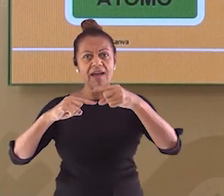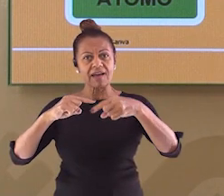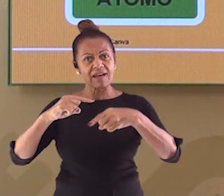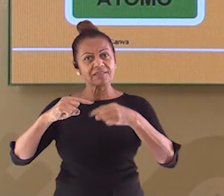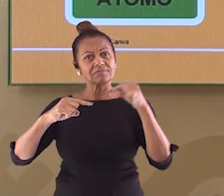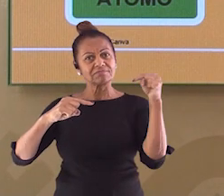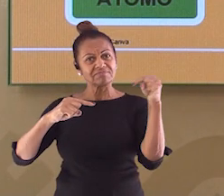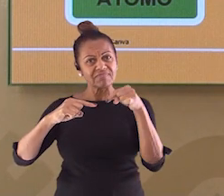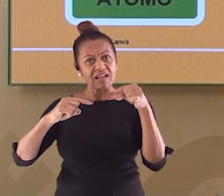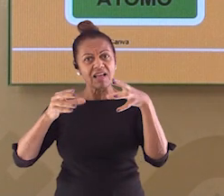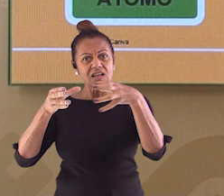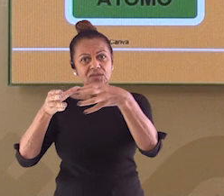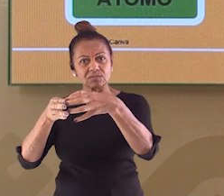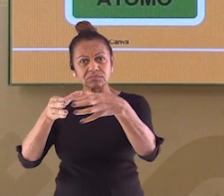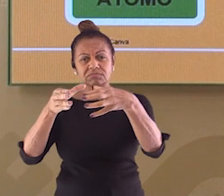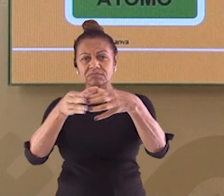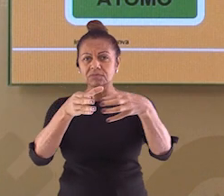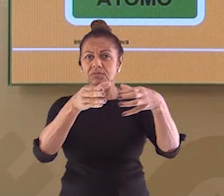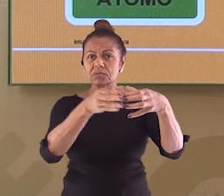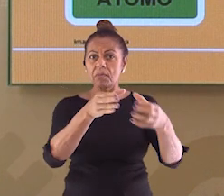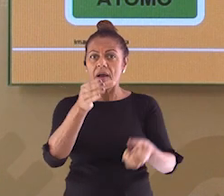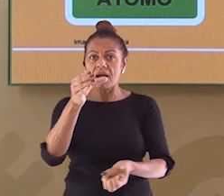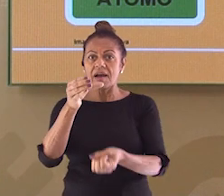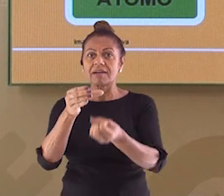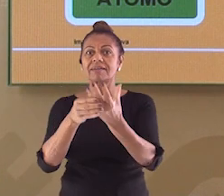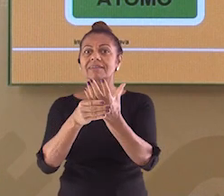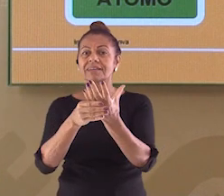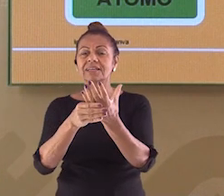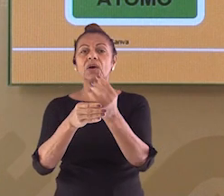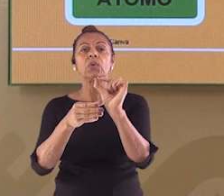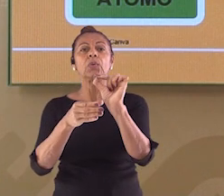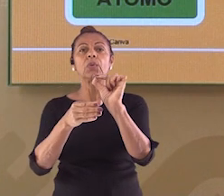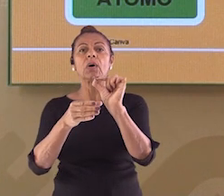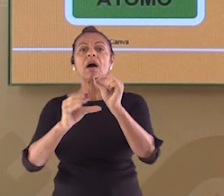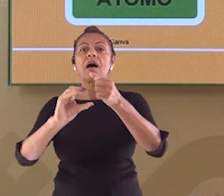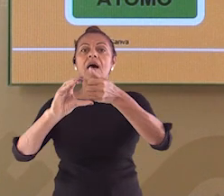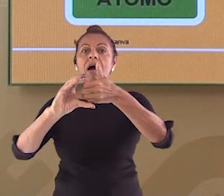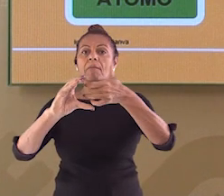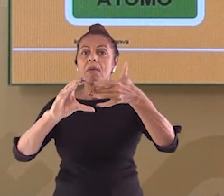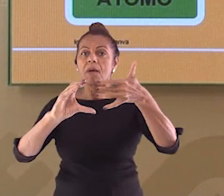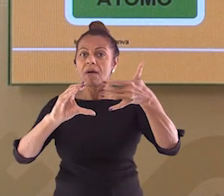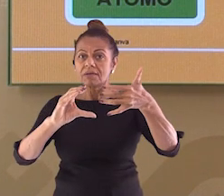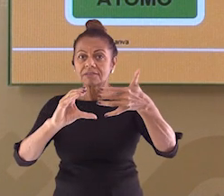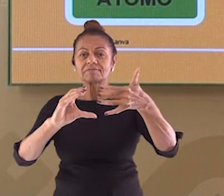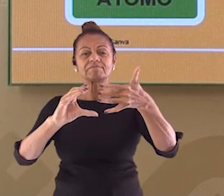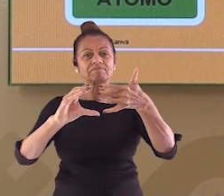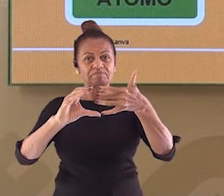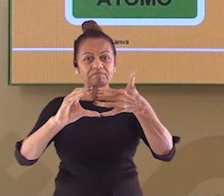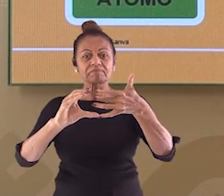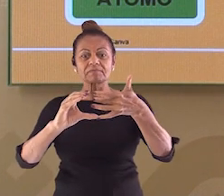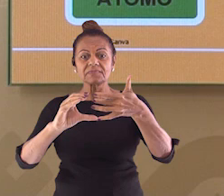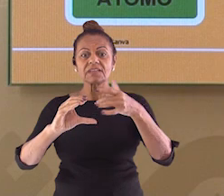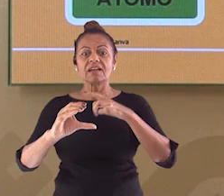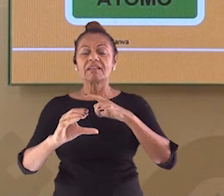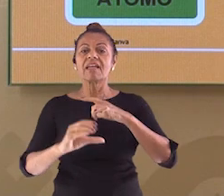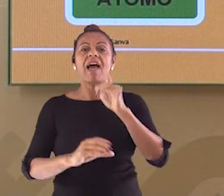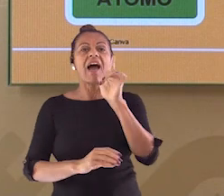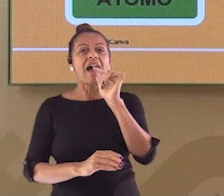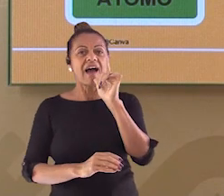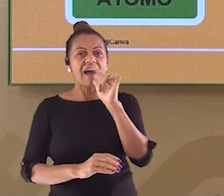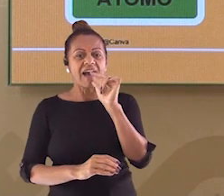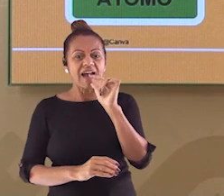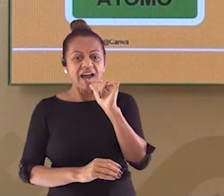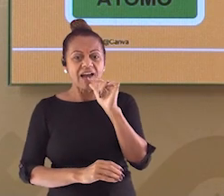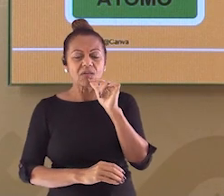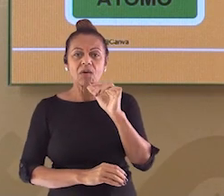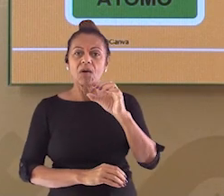uma molécula, como é o caso da água, né? Que é formada por um átomo de oxigênio e 2 de